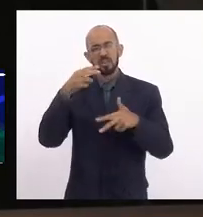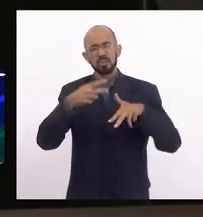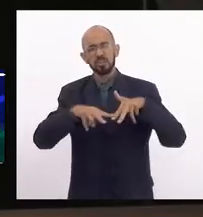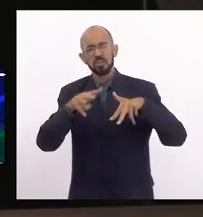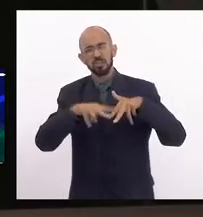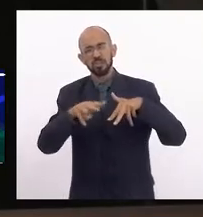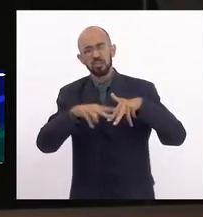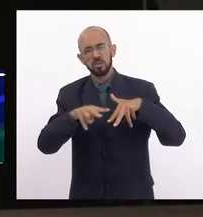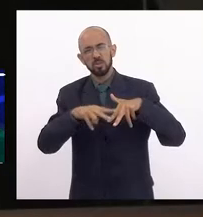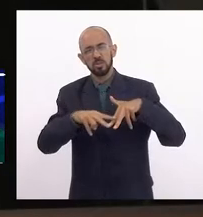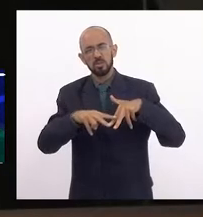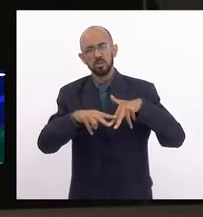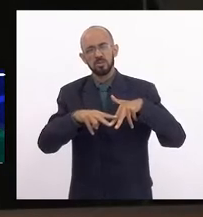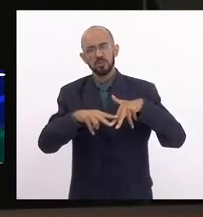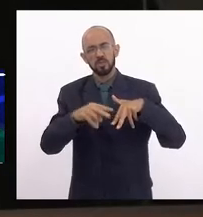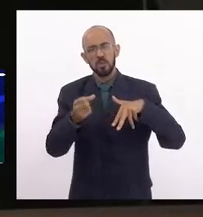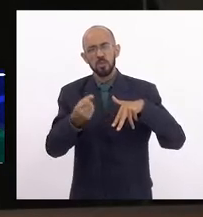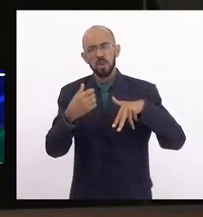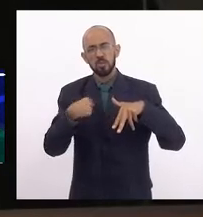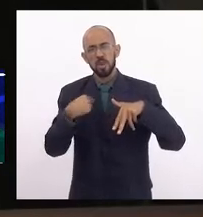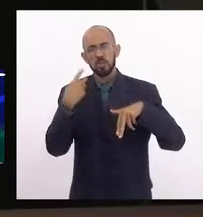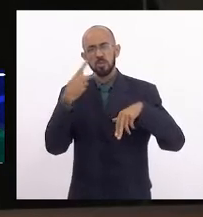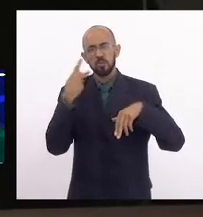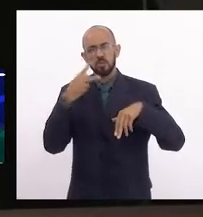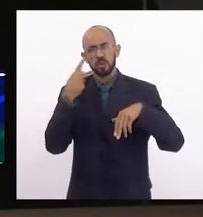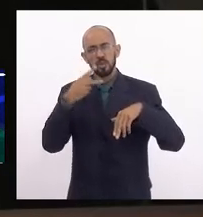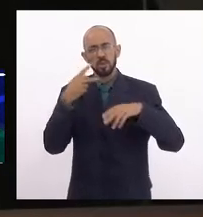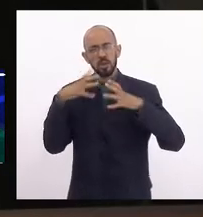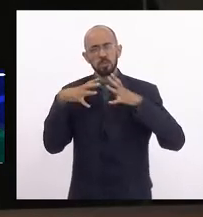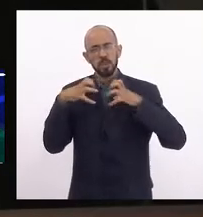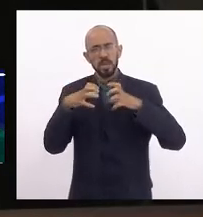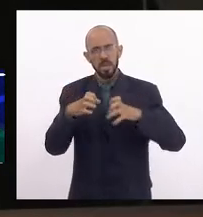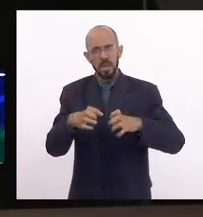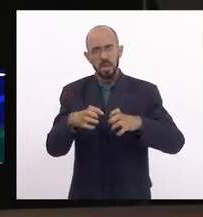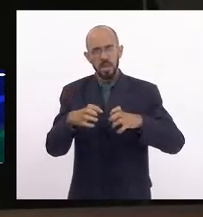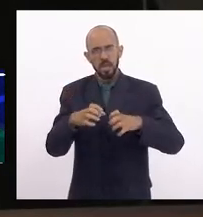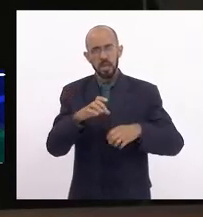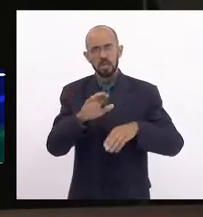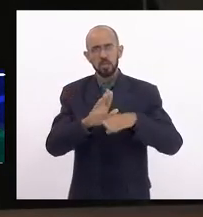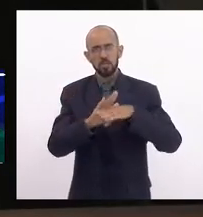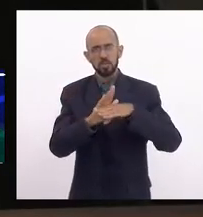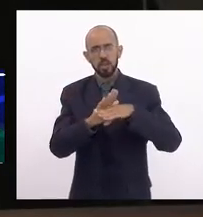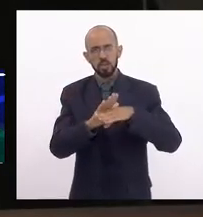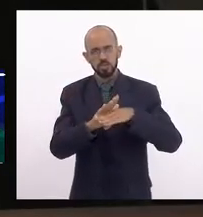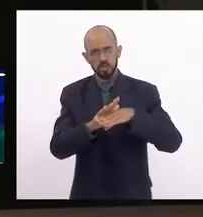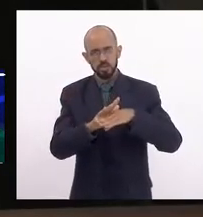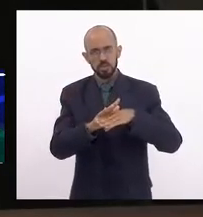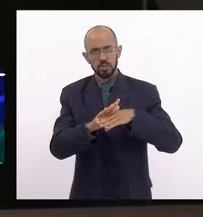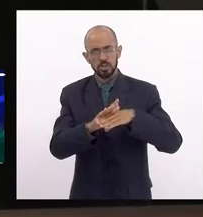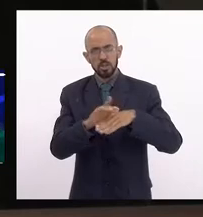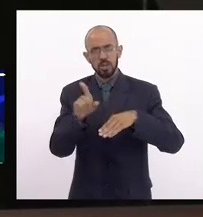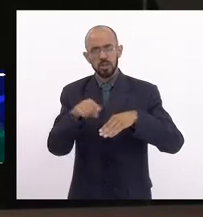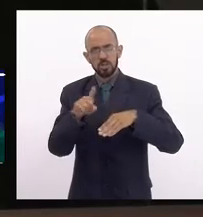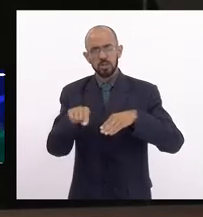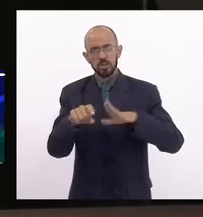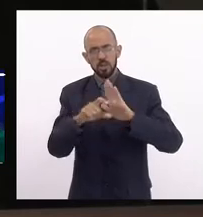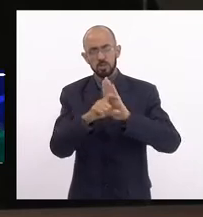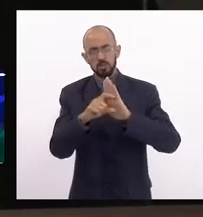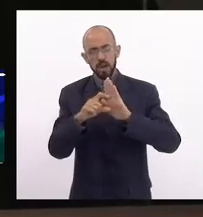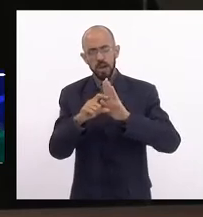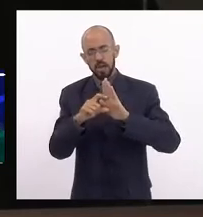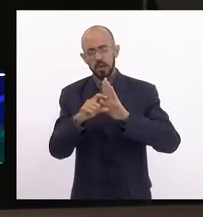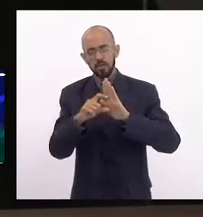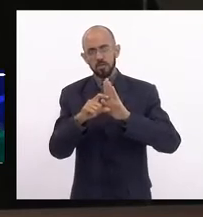gênero e quando o vereador que brinquei muito ali na câmara de vereador de Duque de Caxias suprimindo o parágrafo